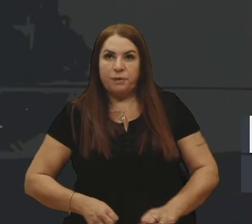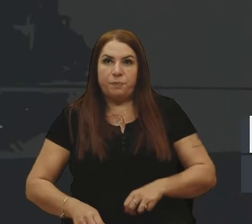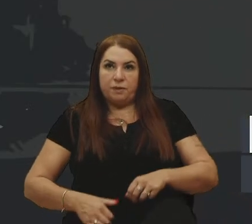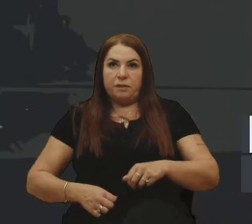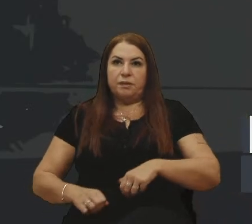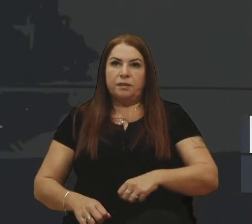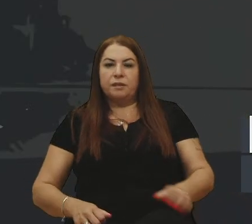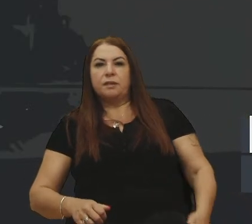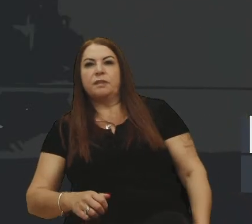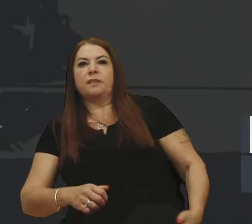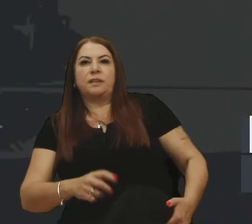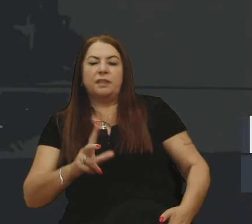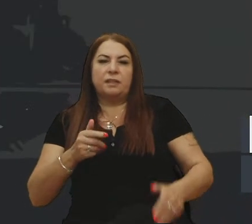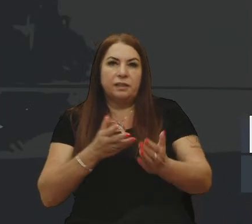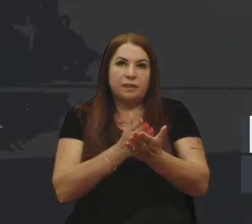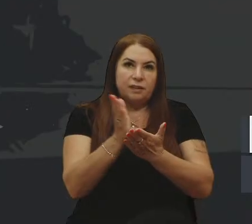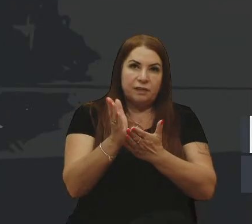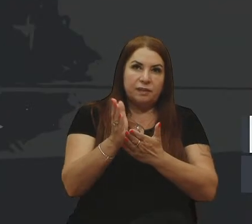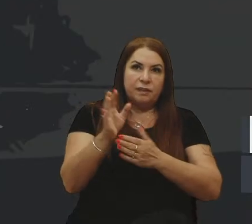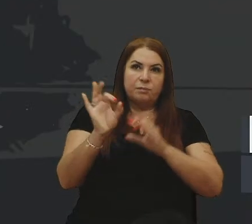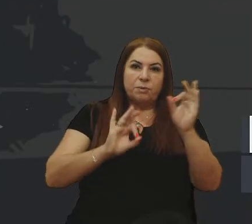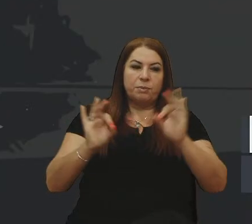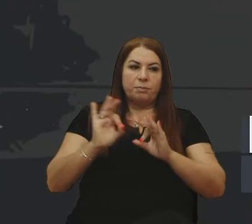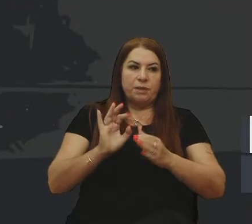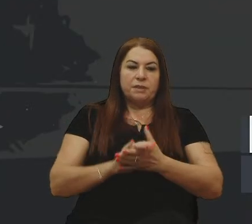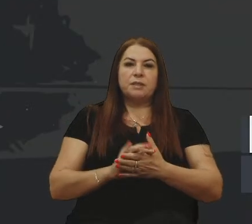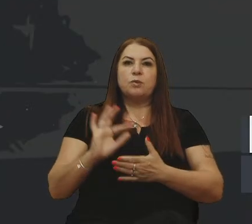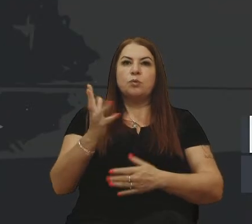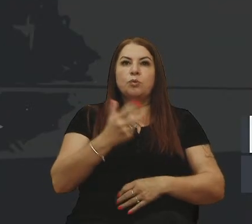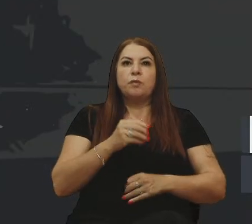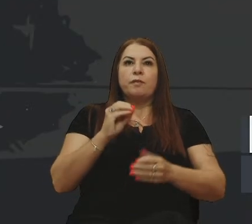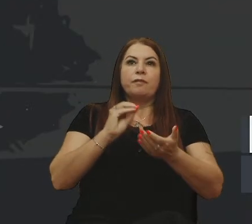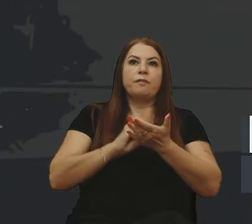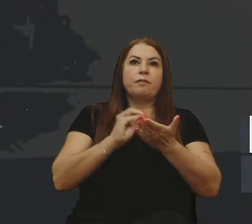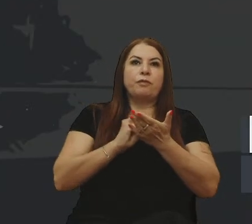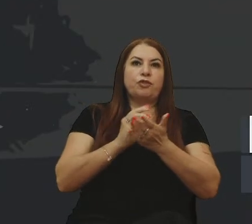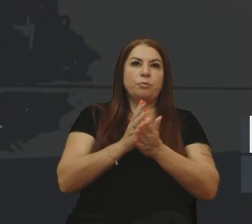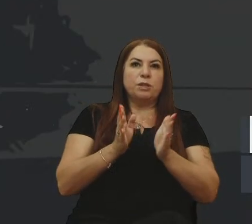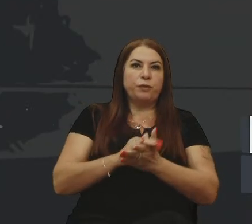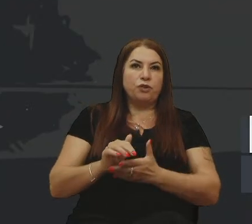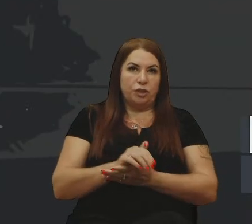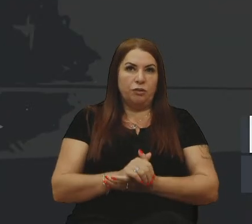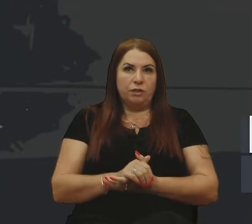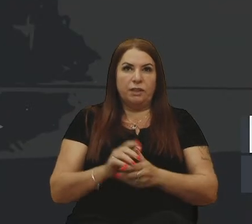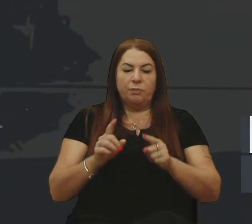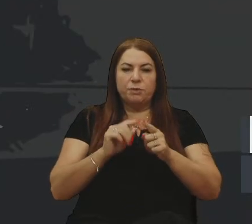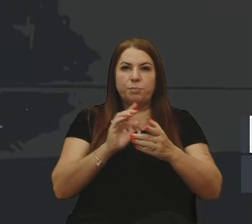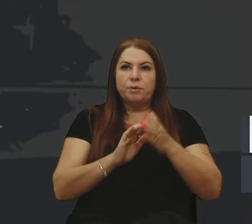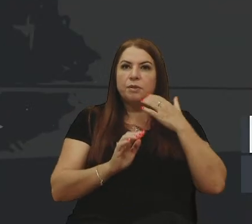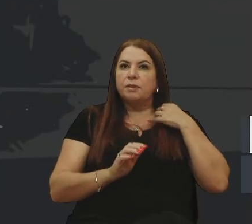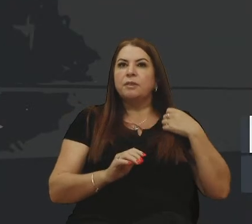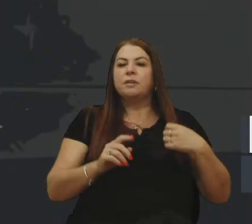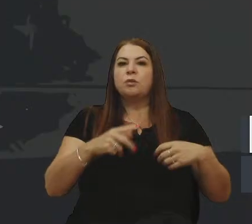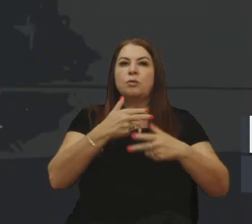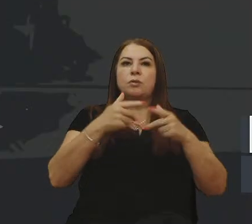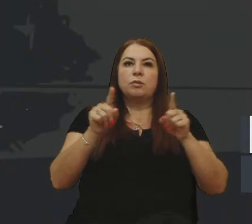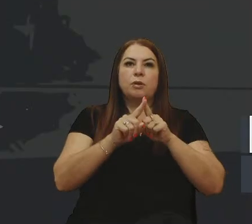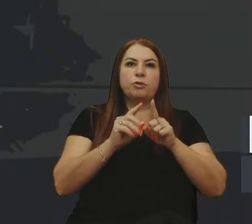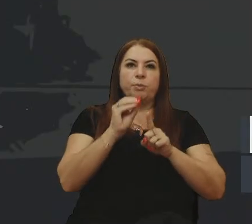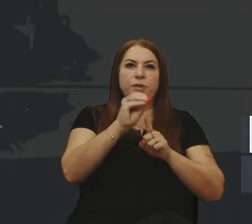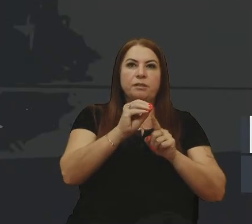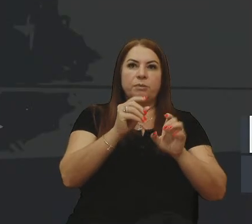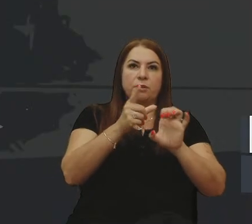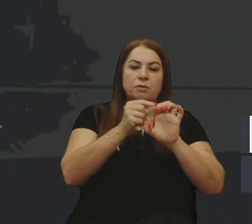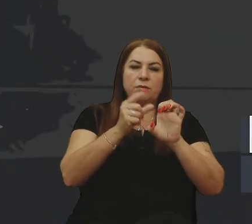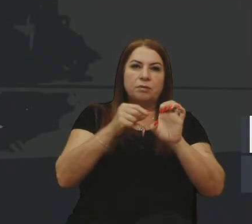eu cometi nesse outro segmento foi falta de preparação. Total falta de preparação. E outra coisa que a gente empreendedor tem que trazer